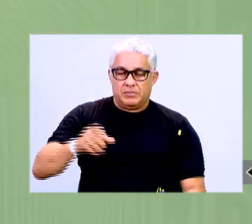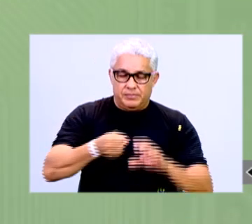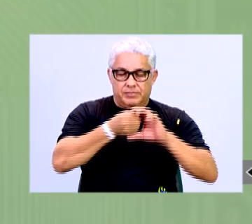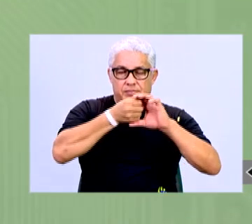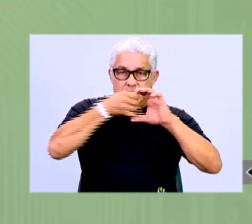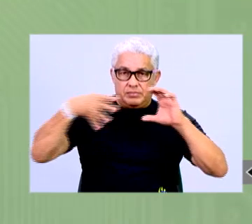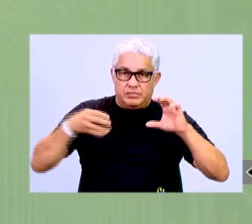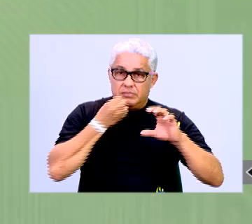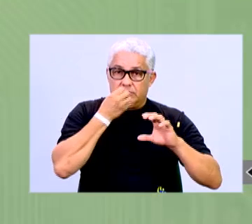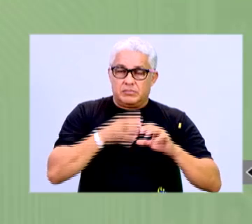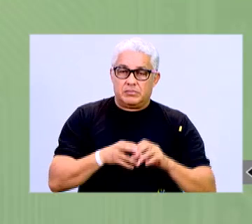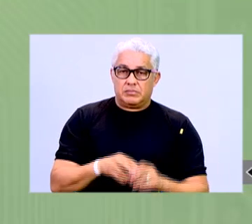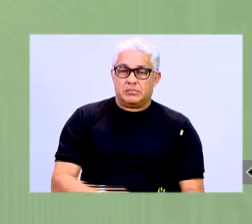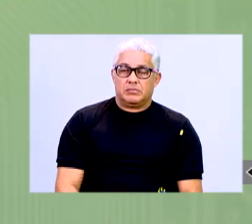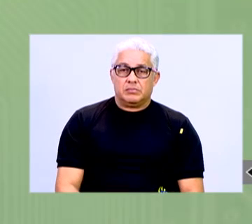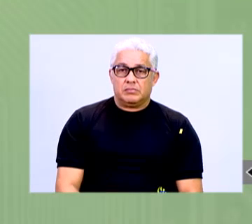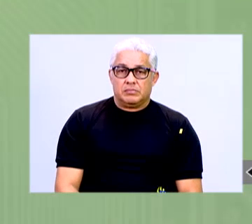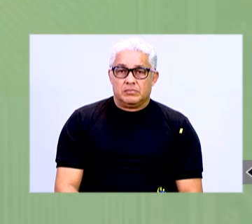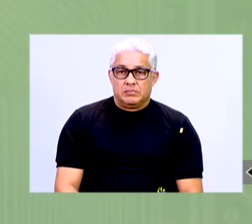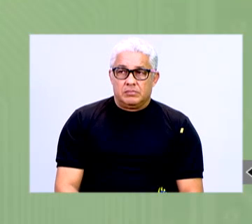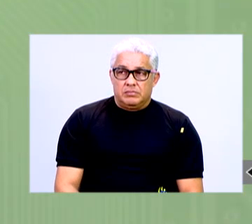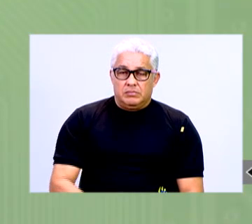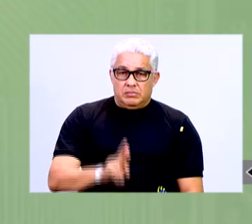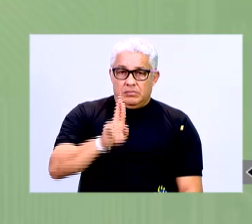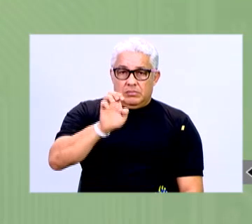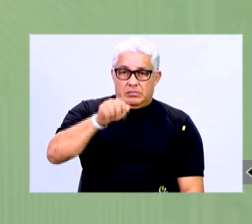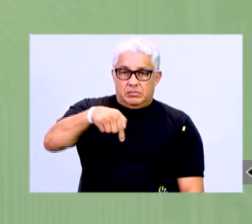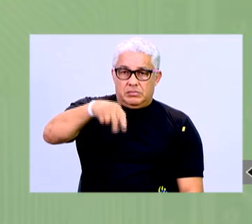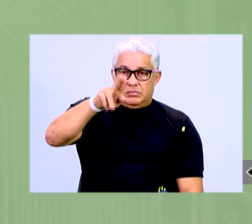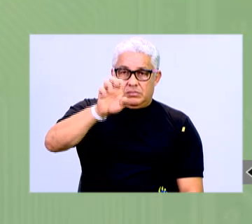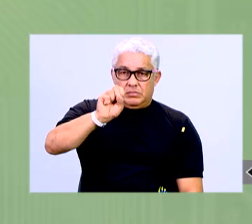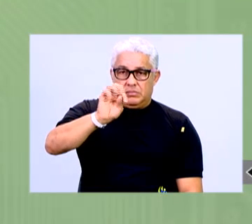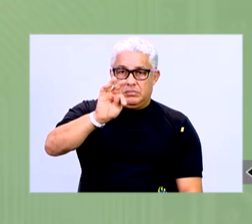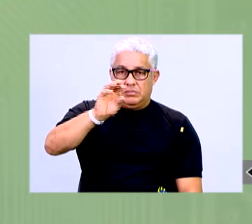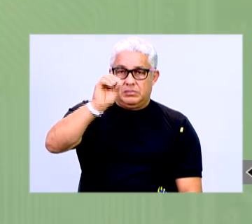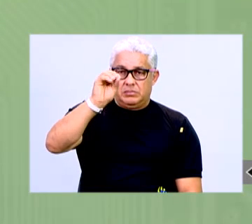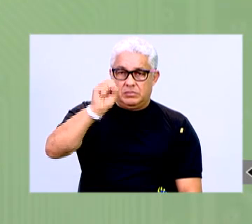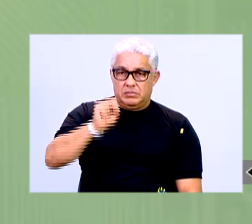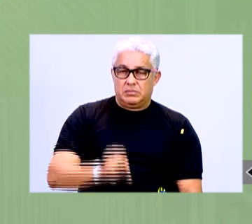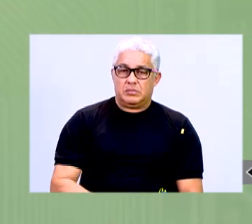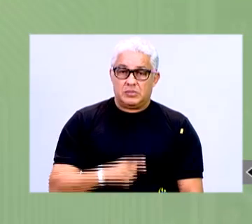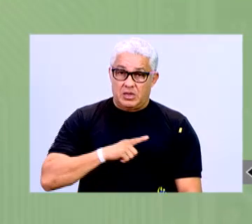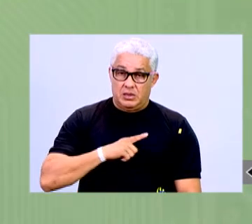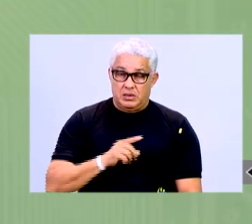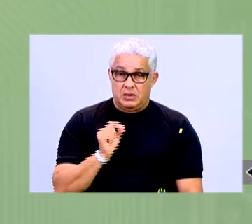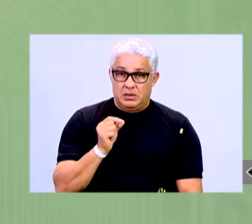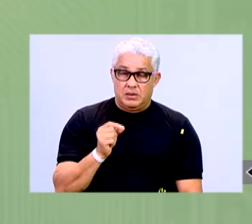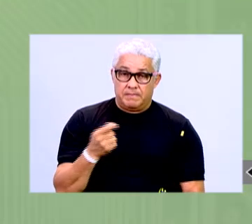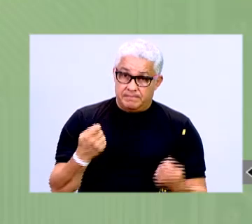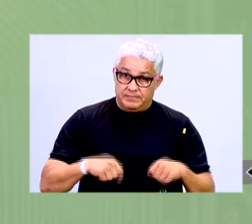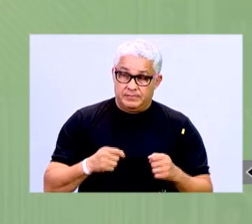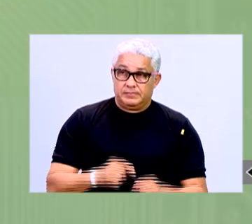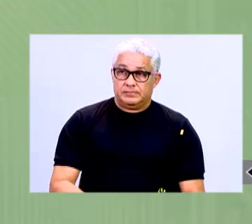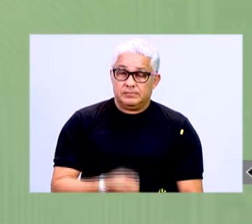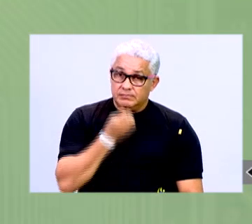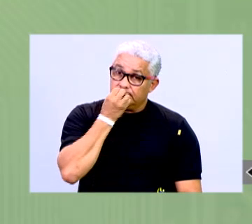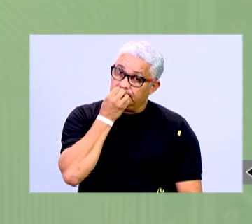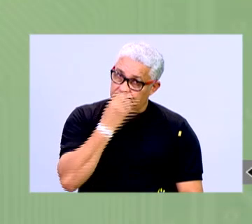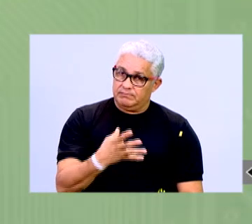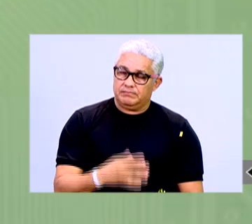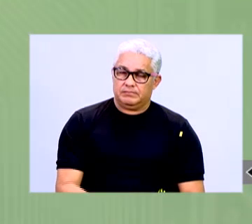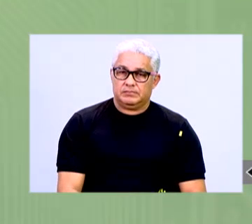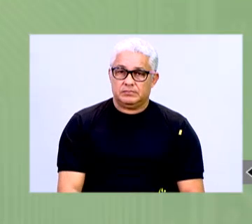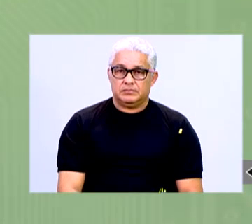Características de um bom requisito. Então, para termos um requisito dito como um bom